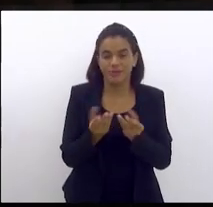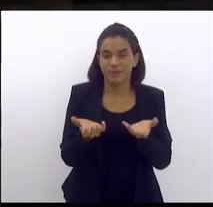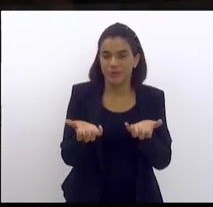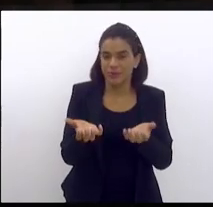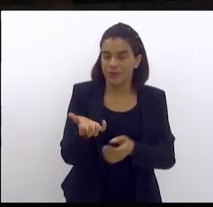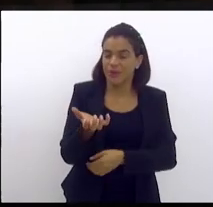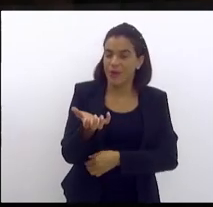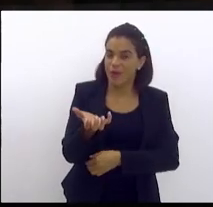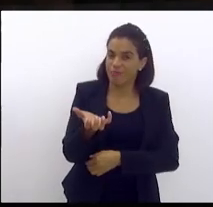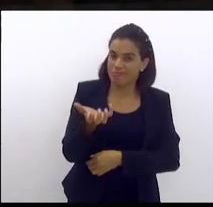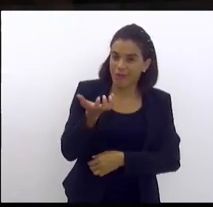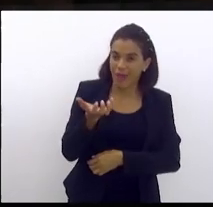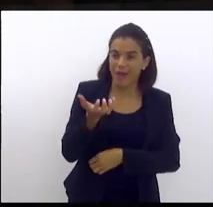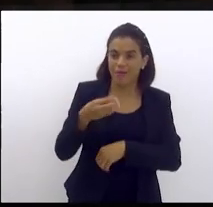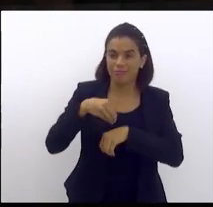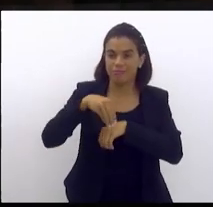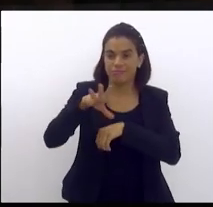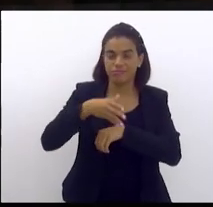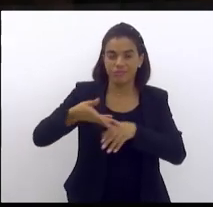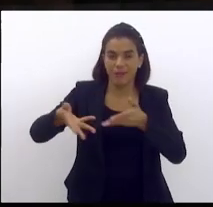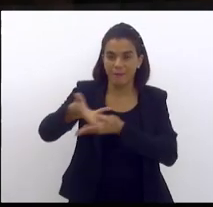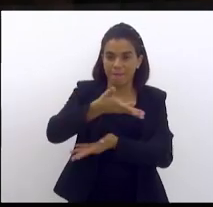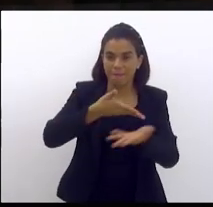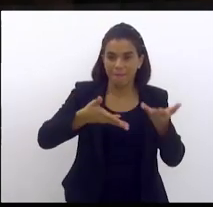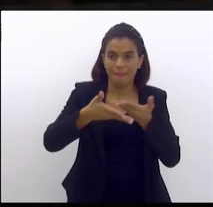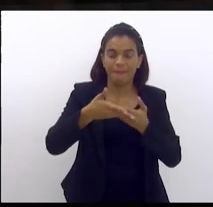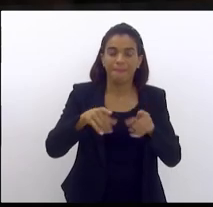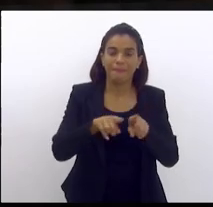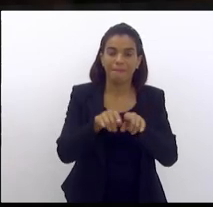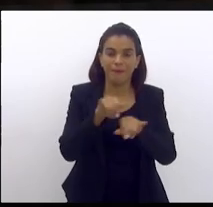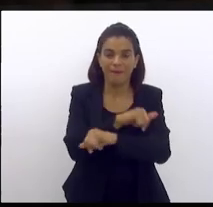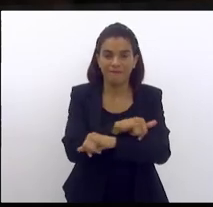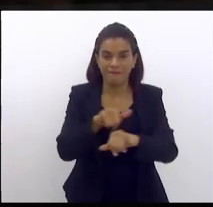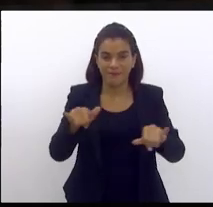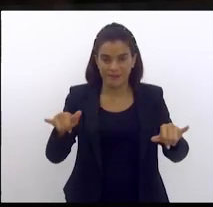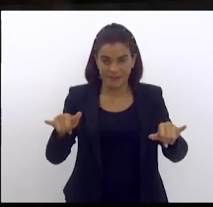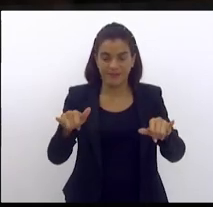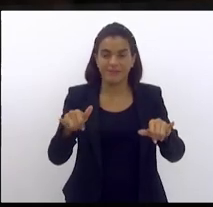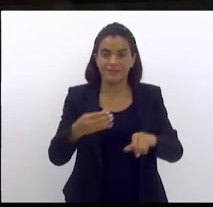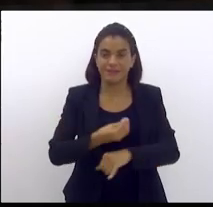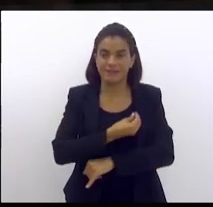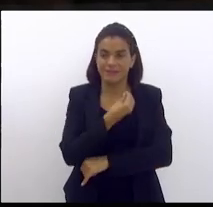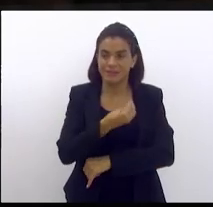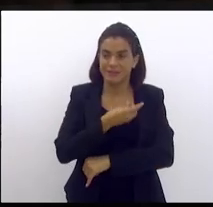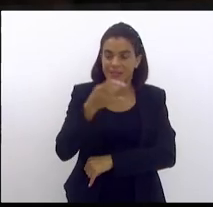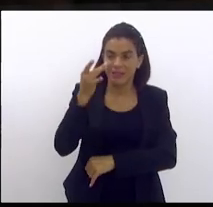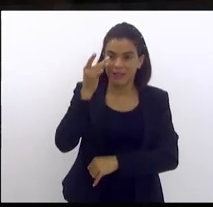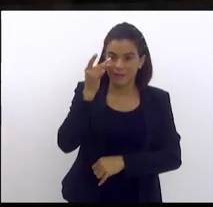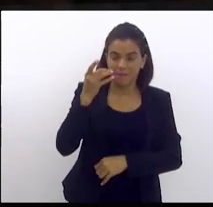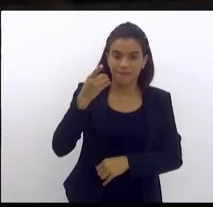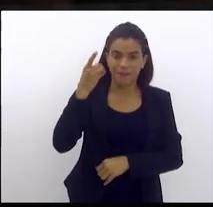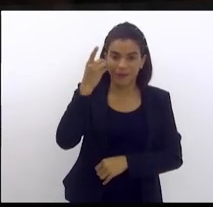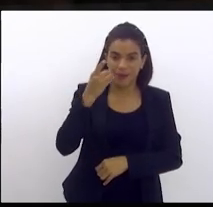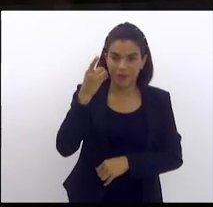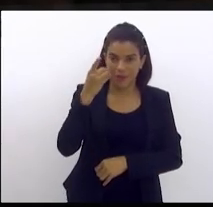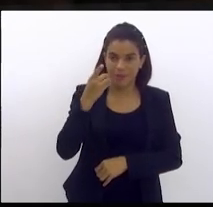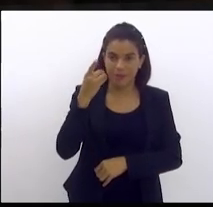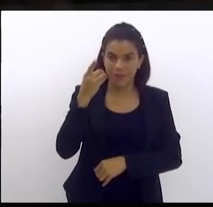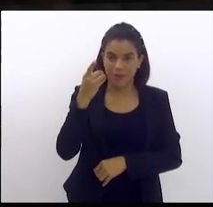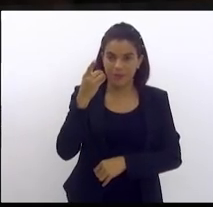de relevante registrando também aqui em plenário a presença do nosso querido